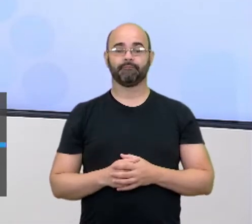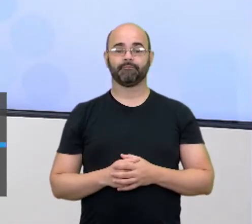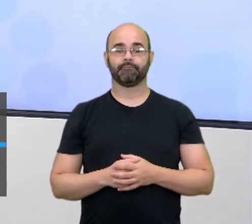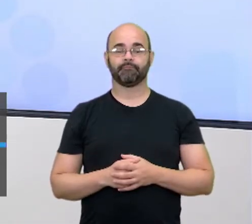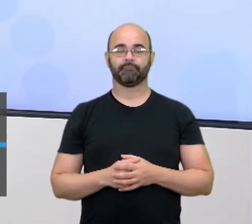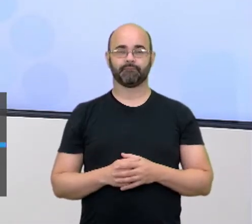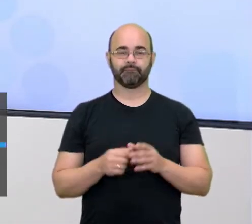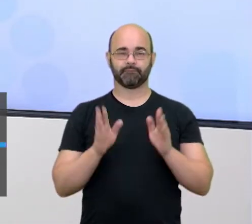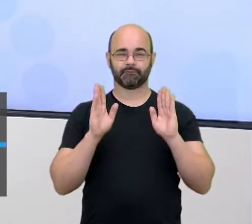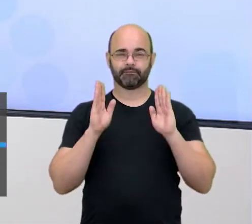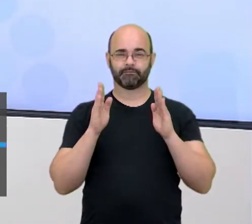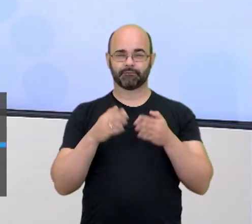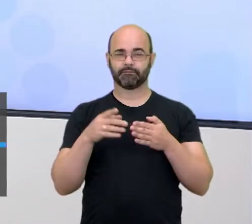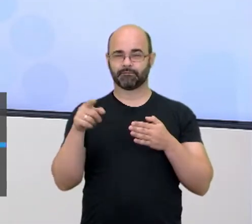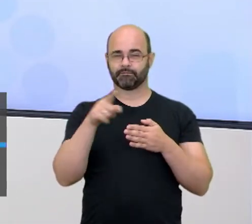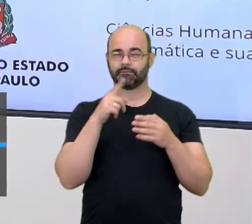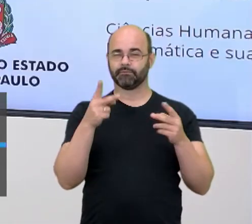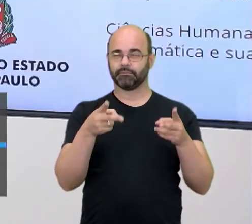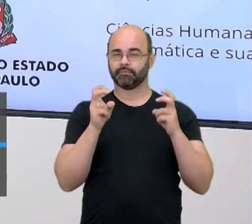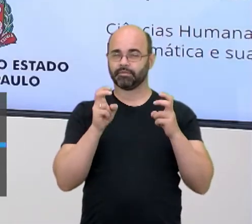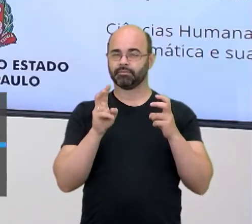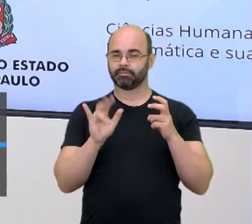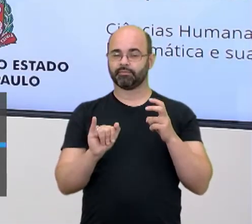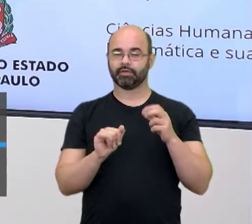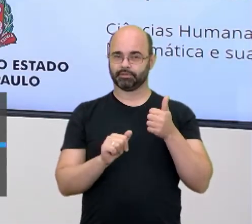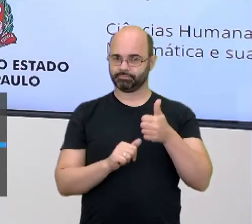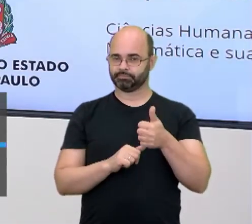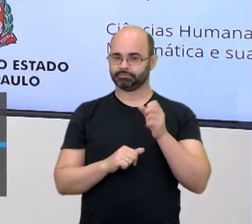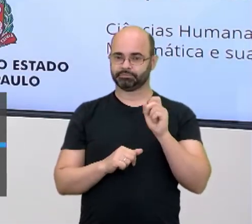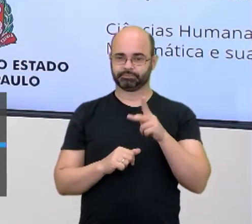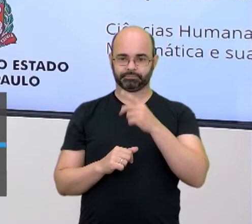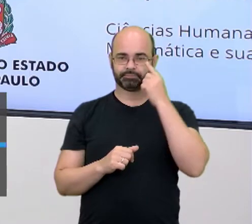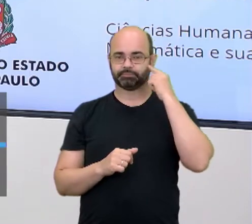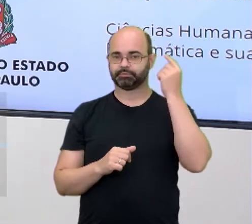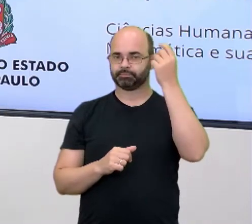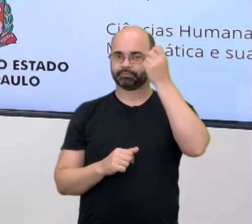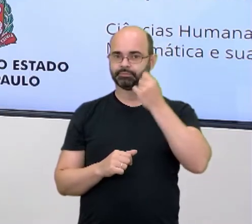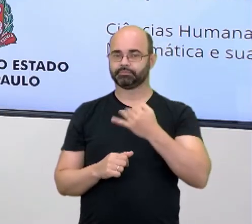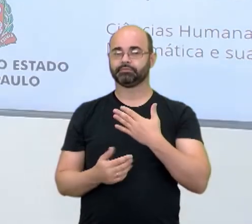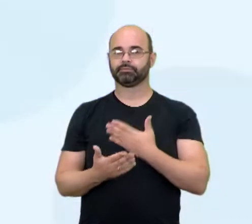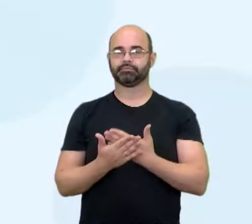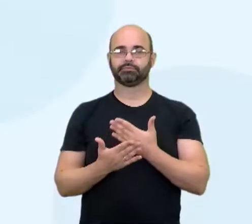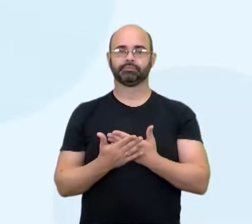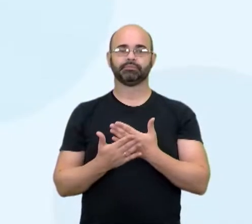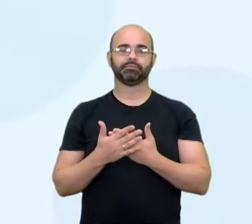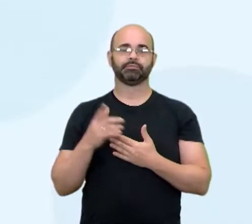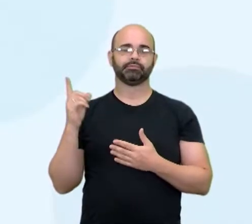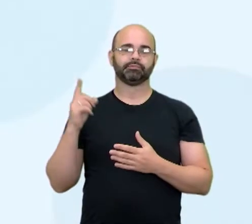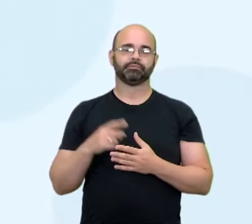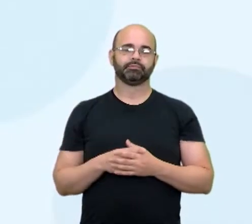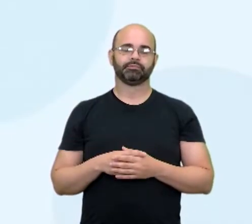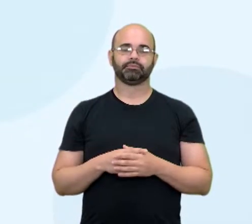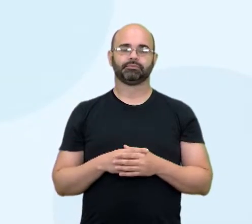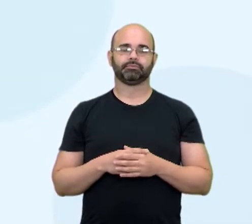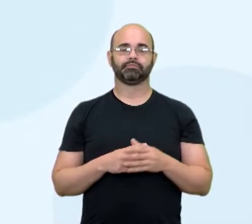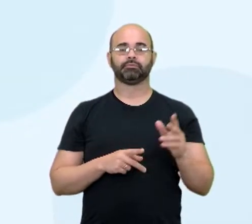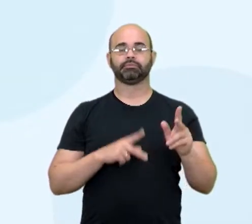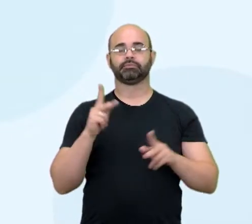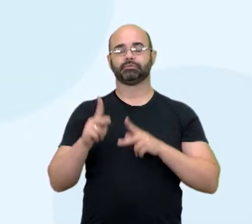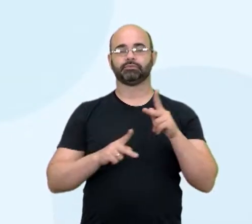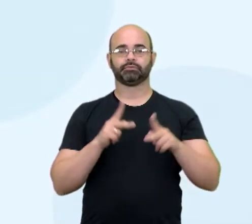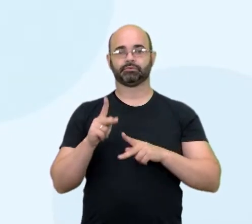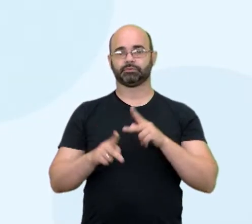vão perceber daqui a pouco, tudo bem? Então, vamos fazer a descrição aí da nossa aula. Estamos aí no População em Índices,